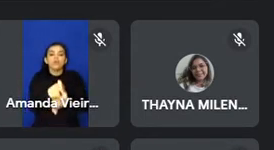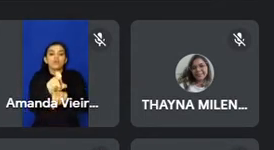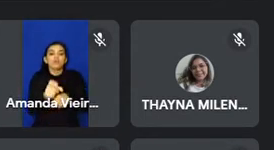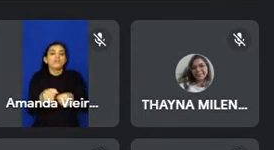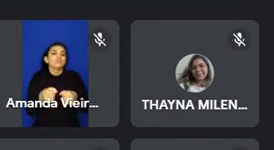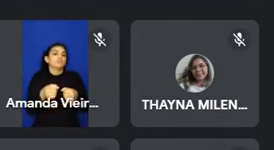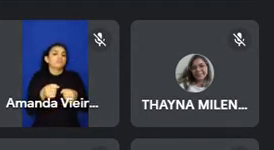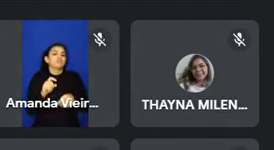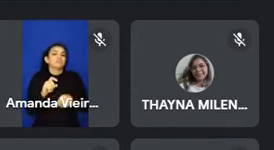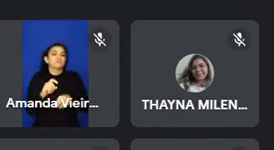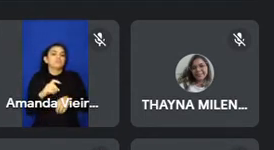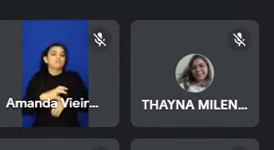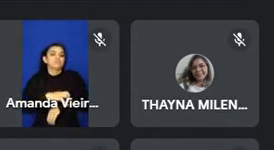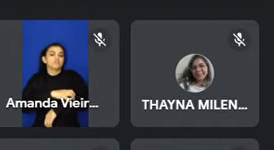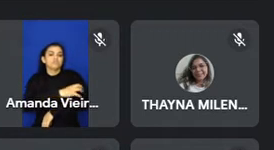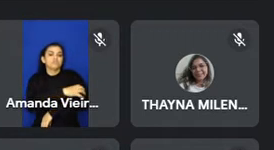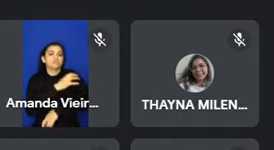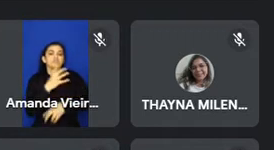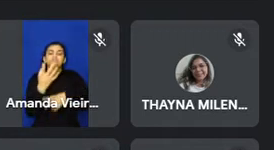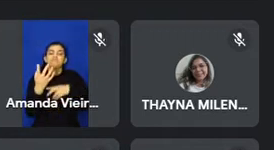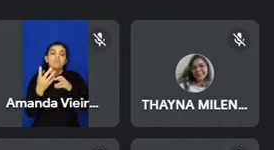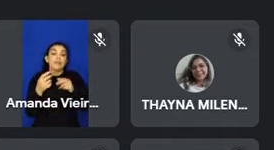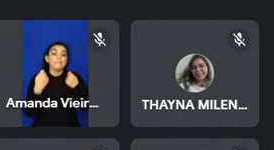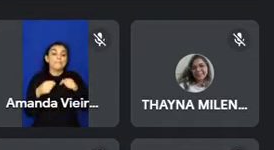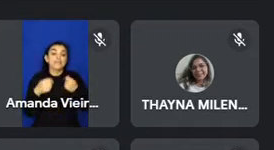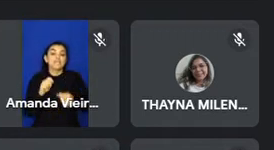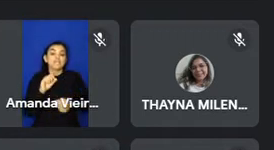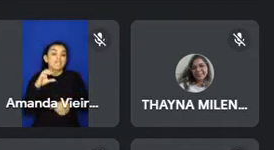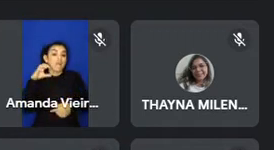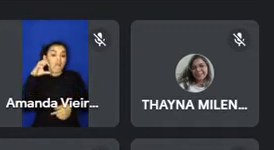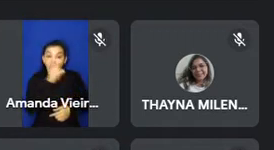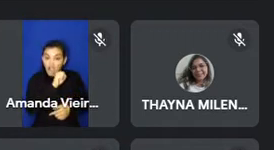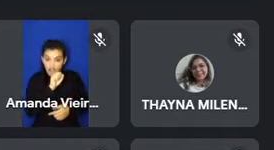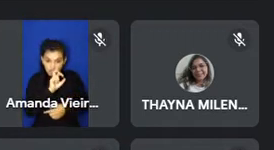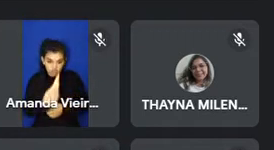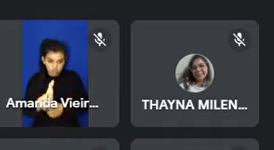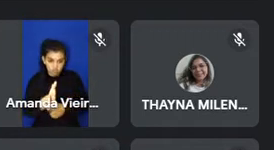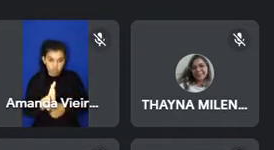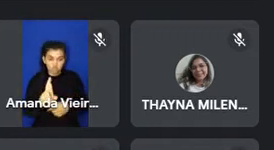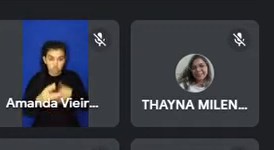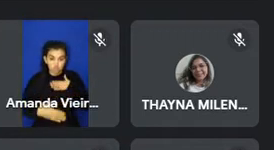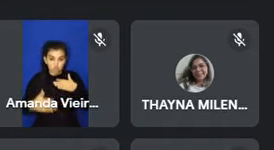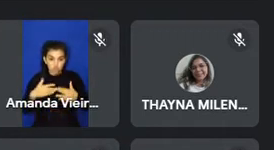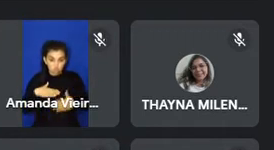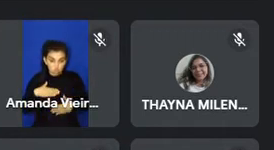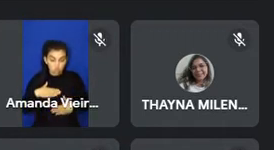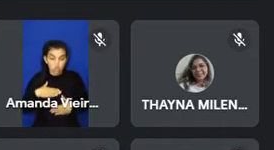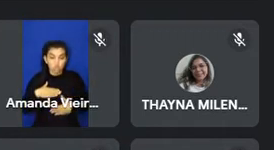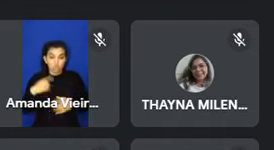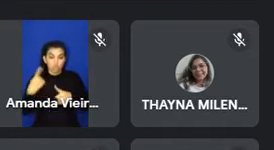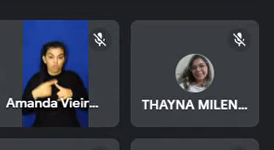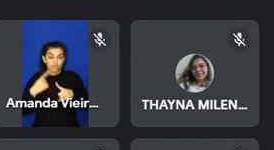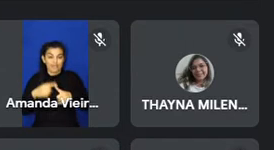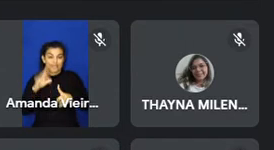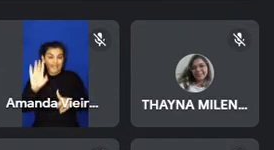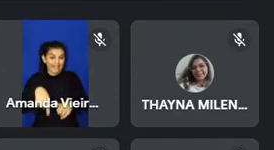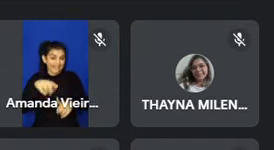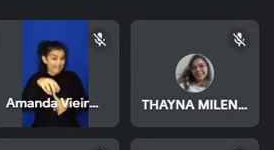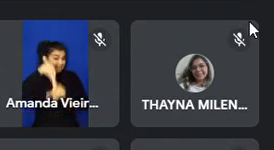gente precisa de uma resposta rápida, imediata e altamente específica, porque são toxinas muito